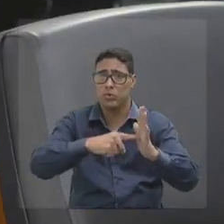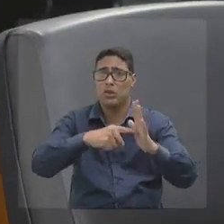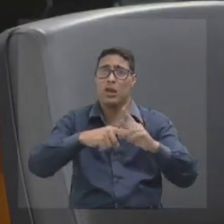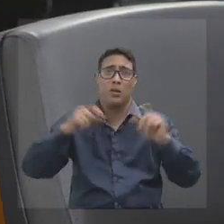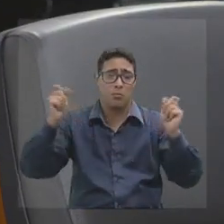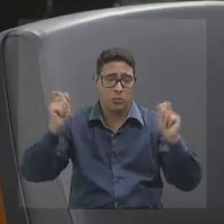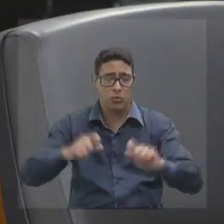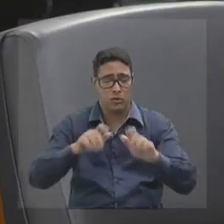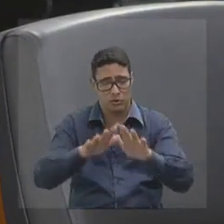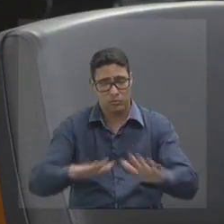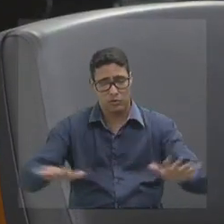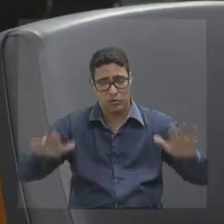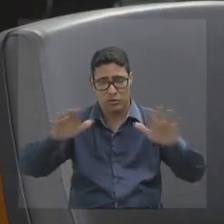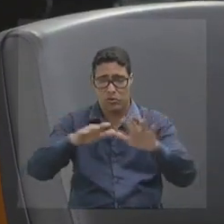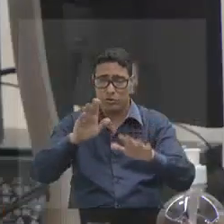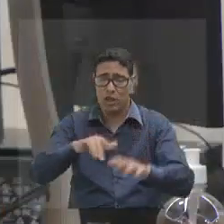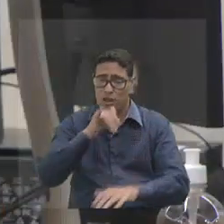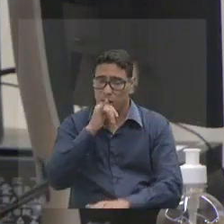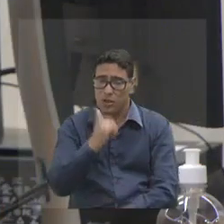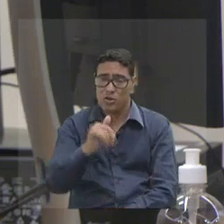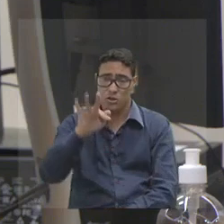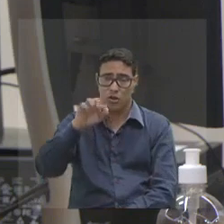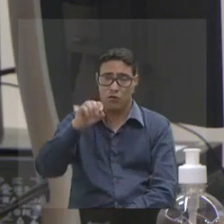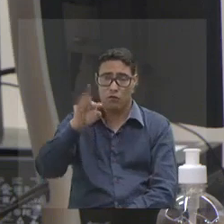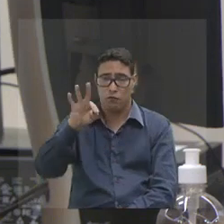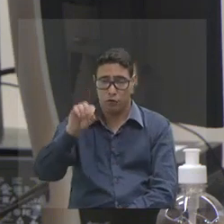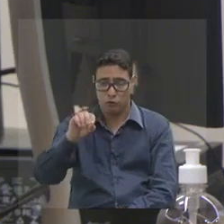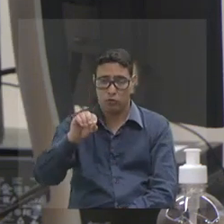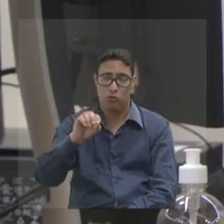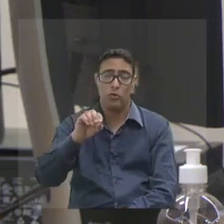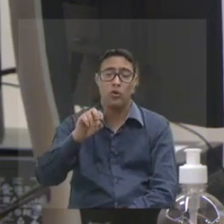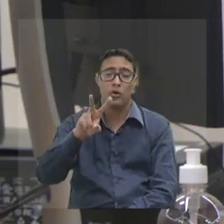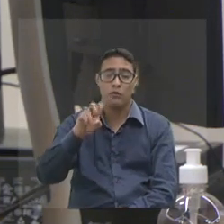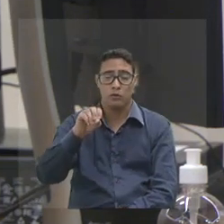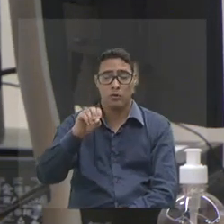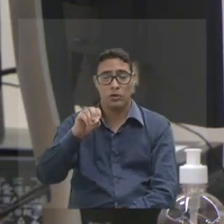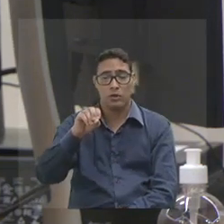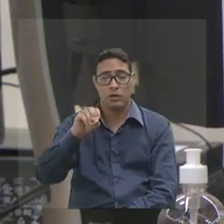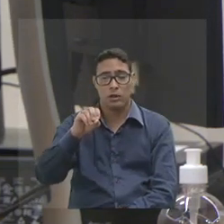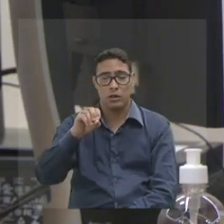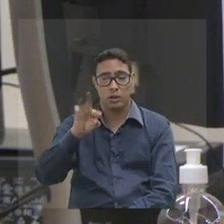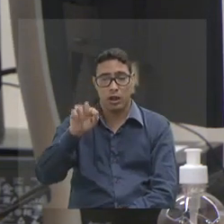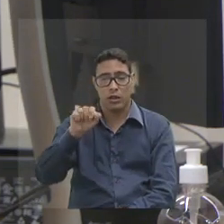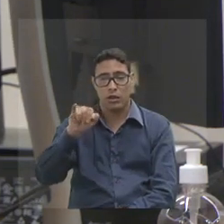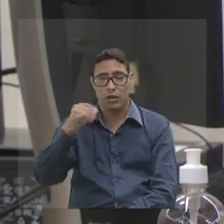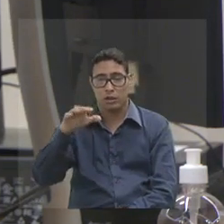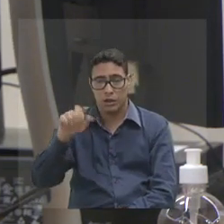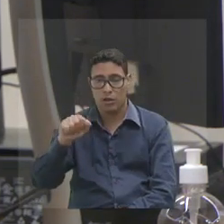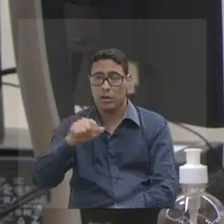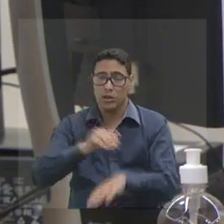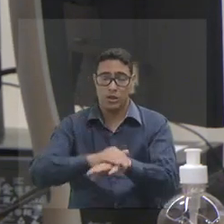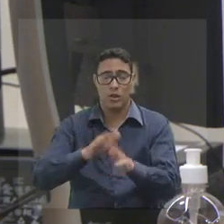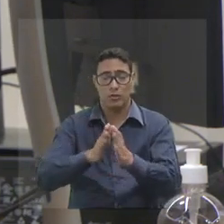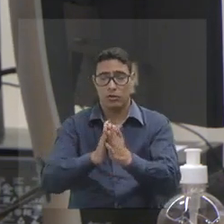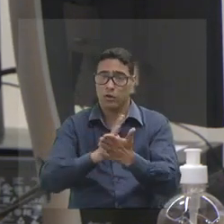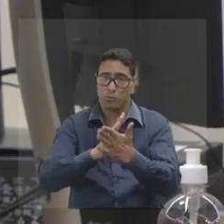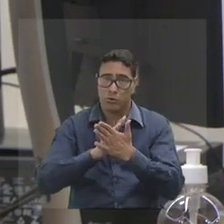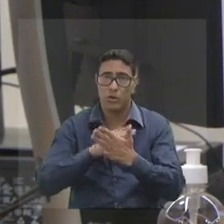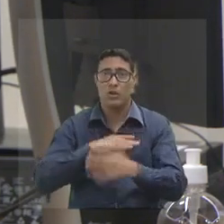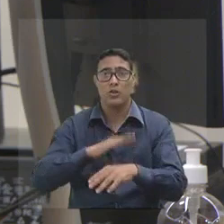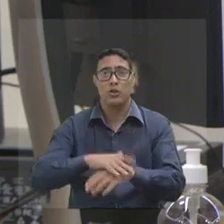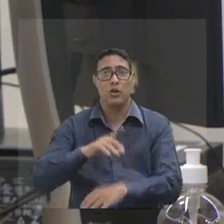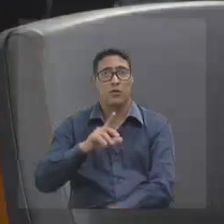que a energia fotovoltaica então queremos contar muito com seu apoio secretária é eu que tive oportunidade de ter sido